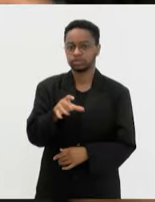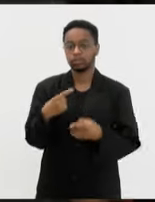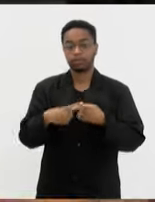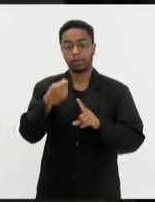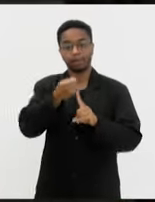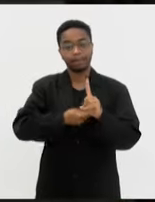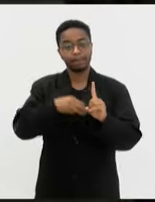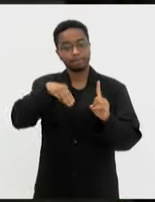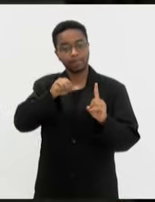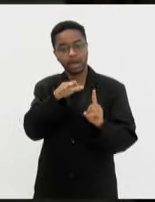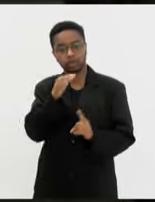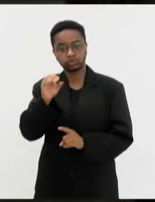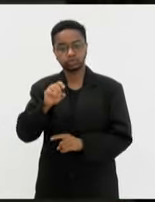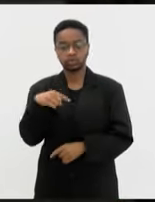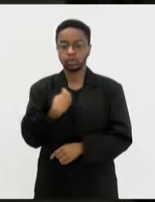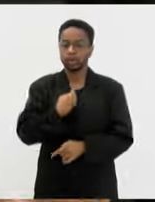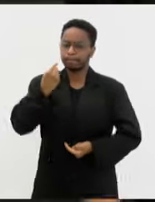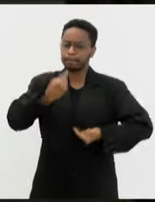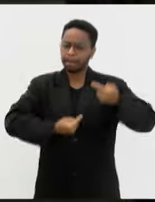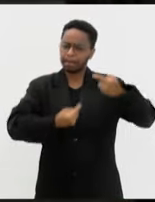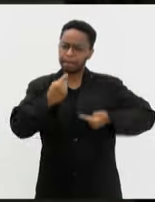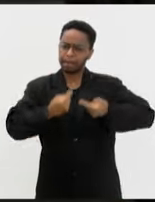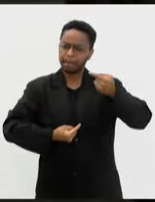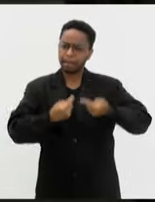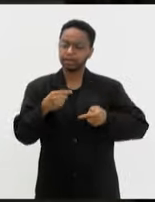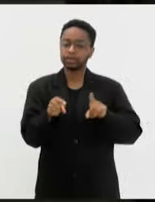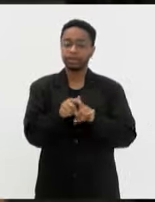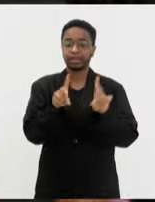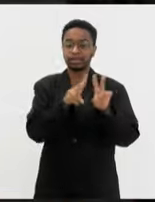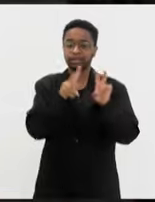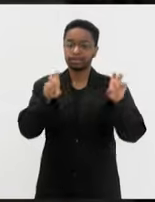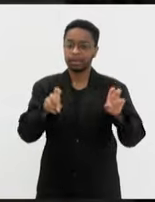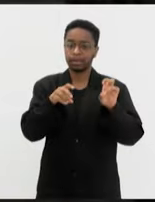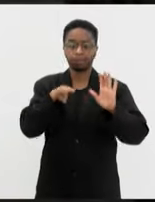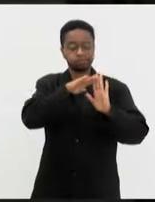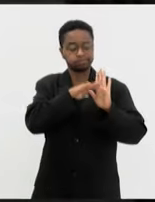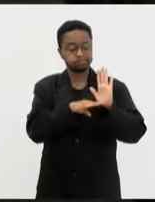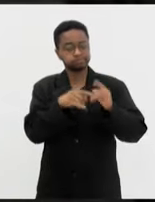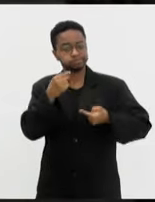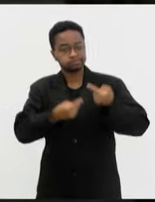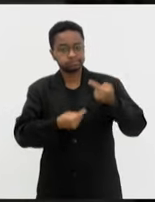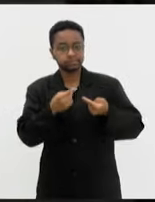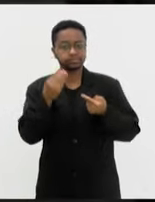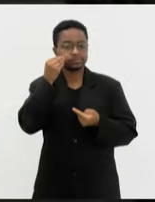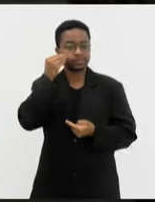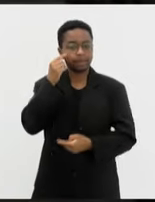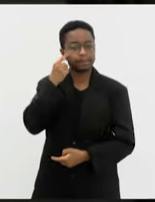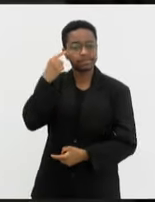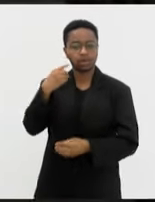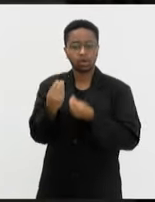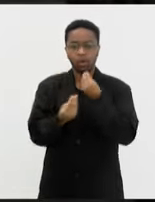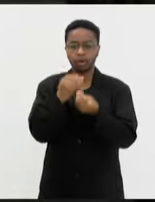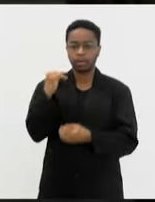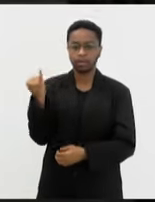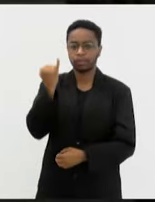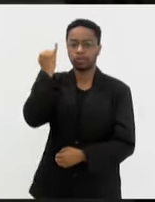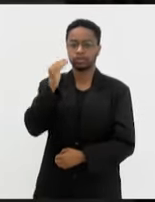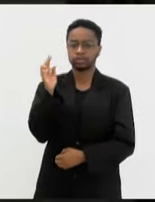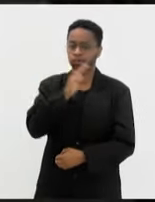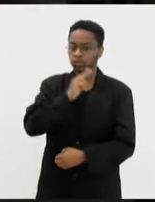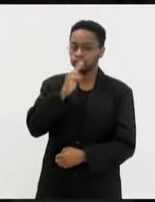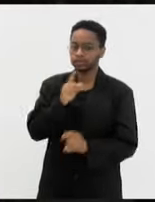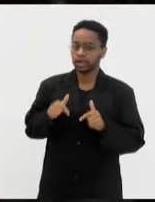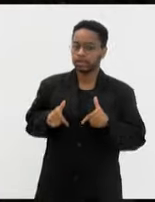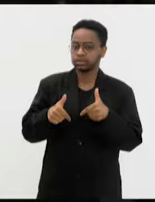a gente debate mais ainda sobre isso, acho que traz o tema mais ainda à pauta para a gente refletir sobre a importância dessa urgência,